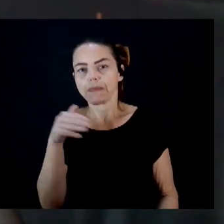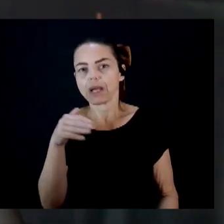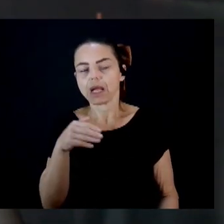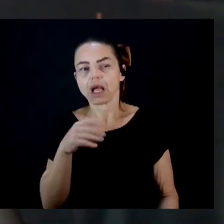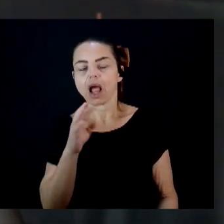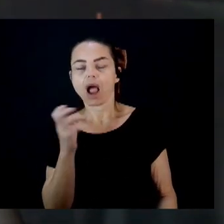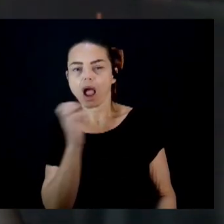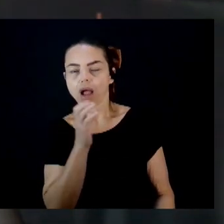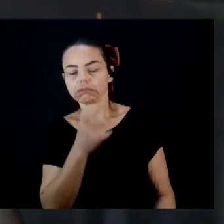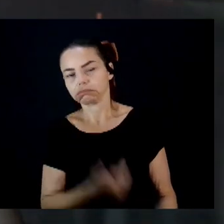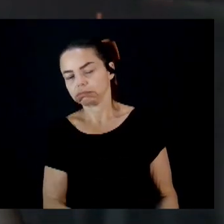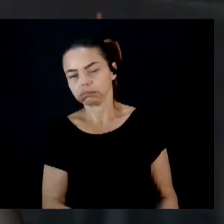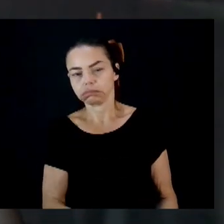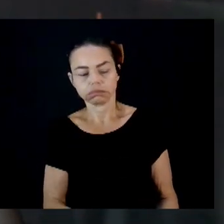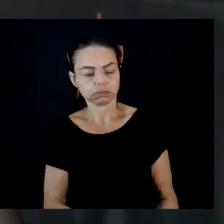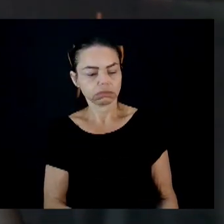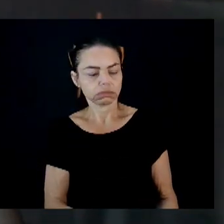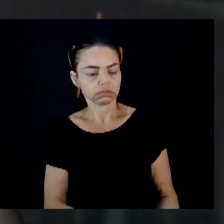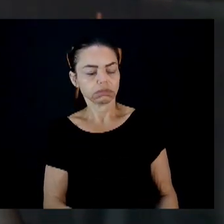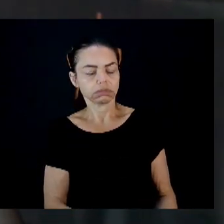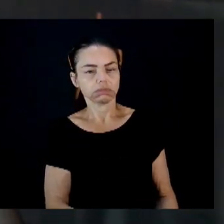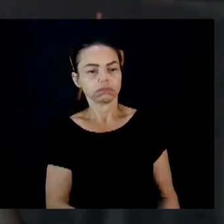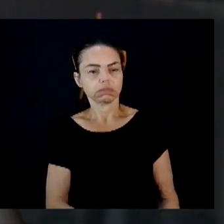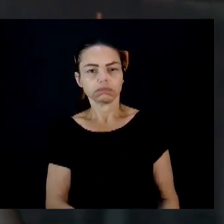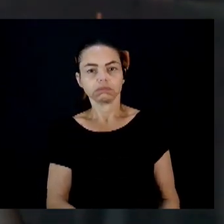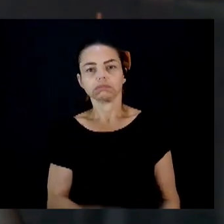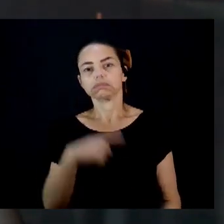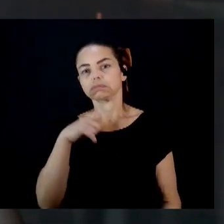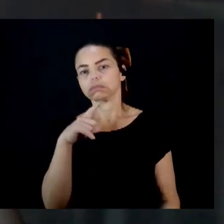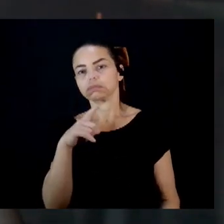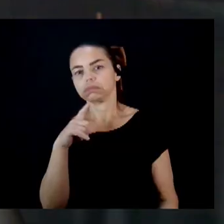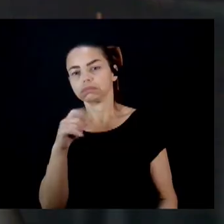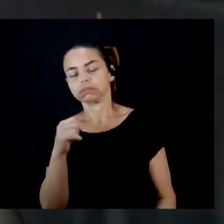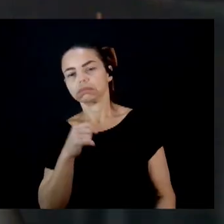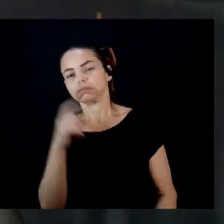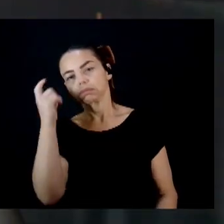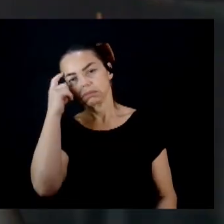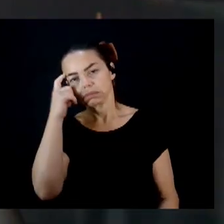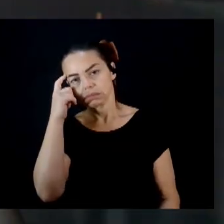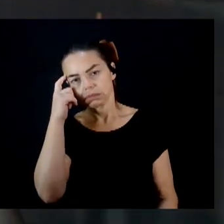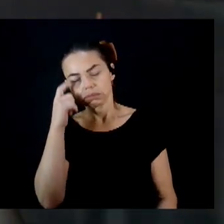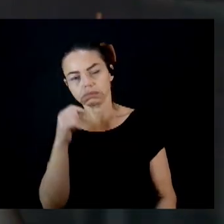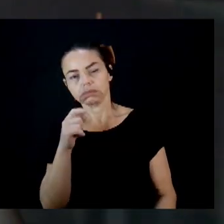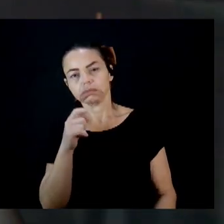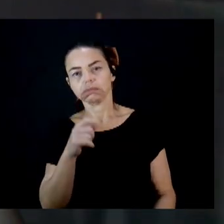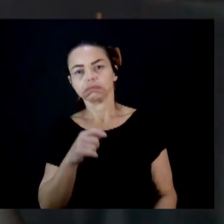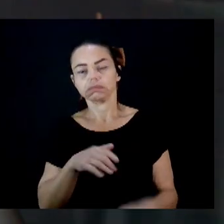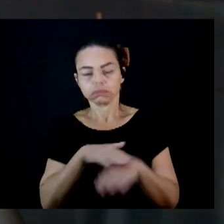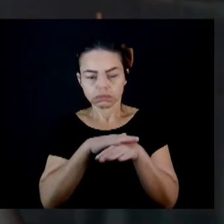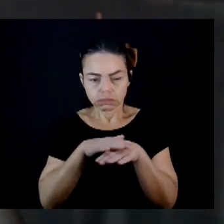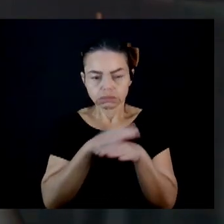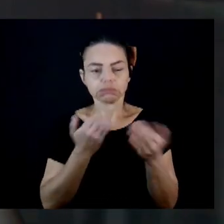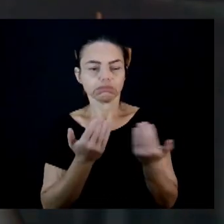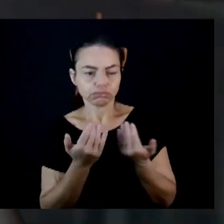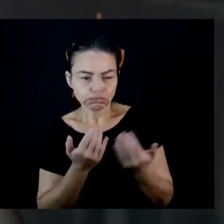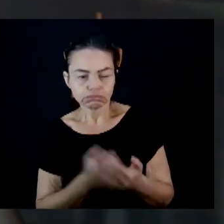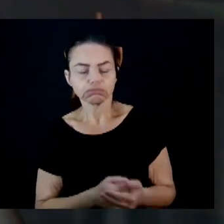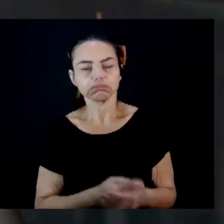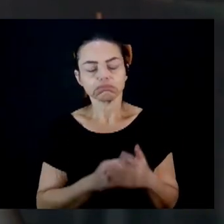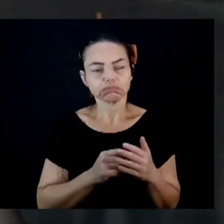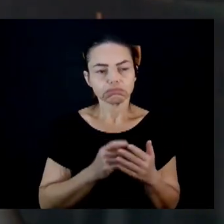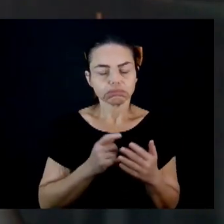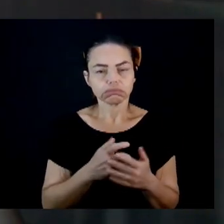relação humana faz isso acontecer? Você tem que sair, você tem que pensar onde você vai, você tem que conversar, você tem que interagir, você tem que